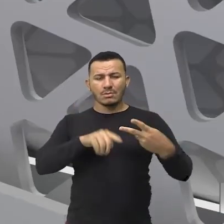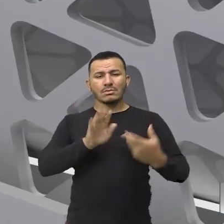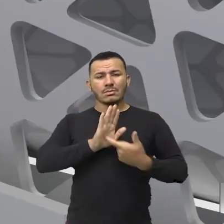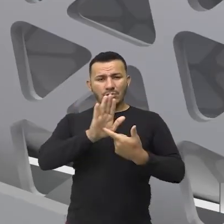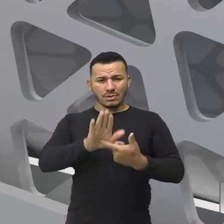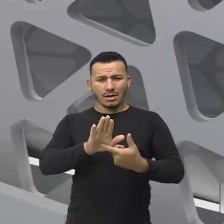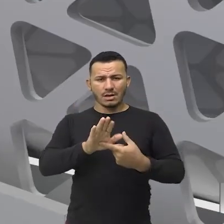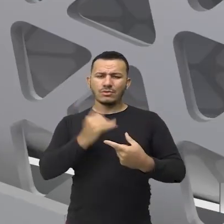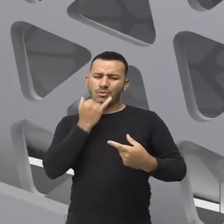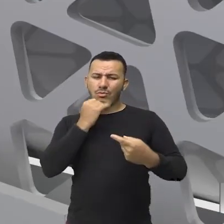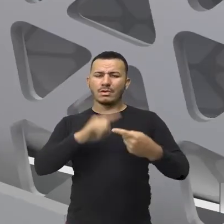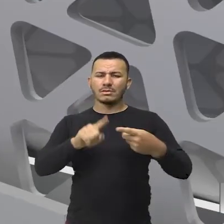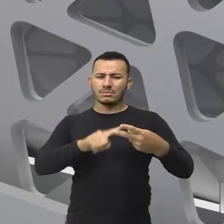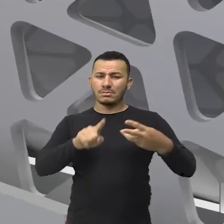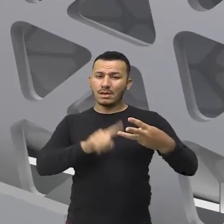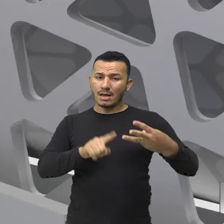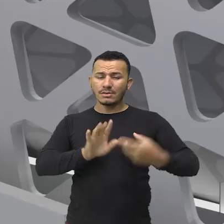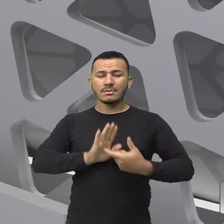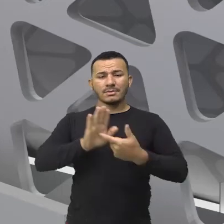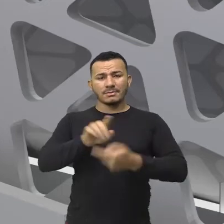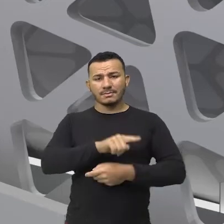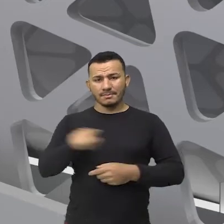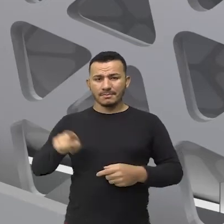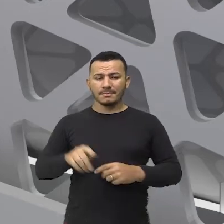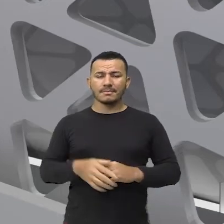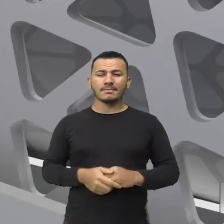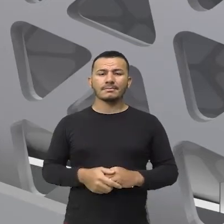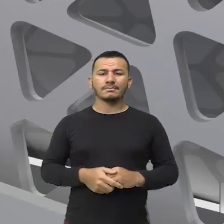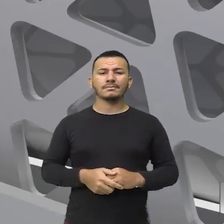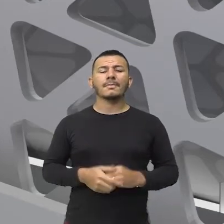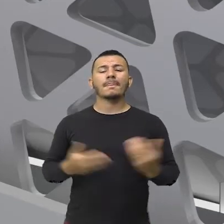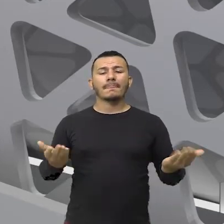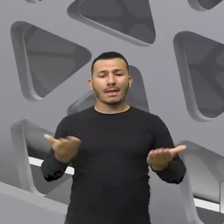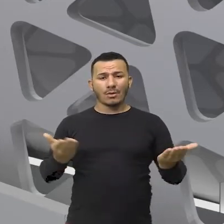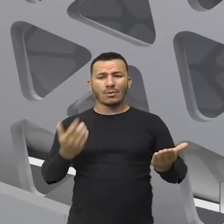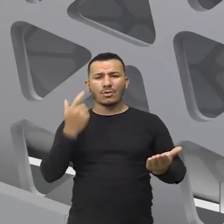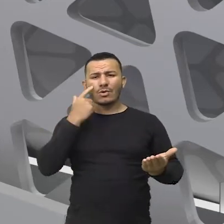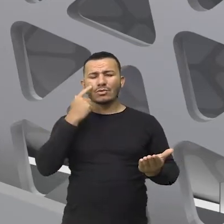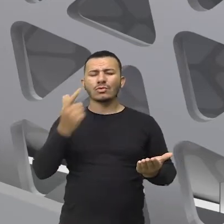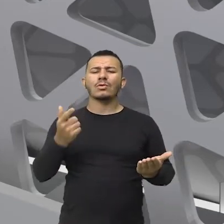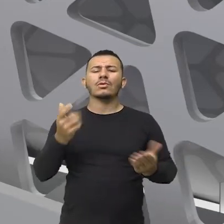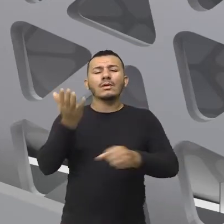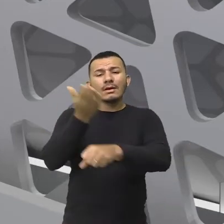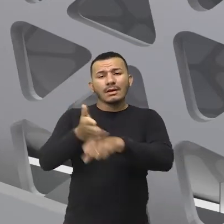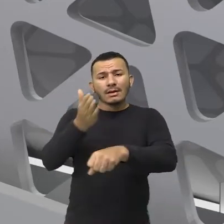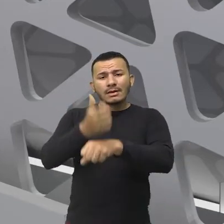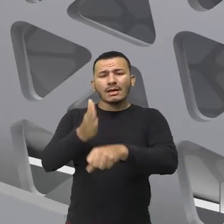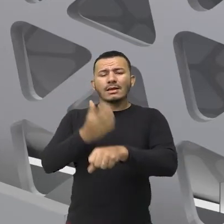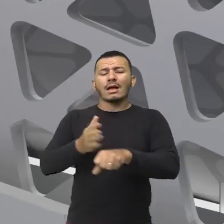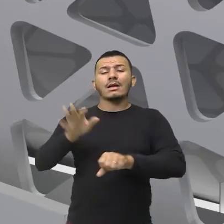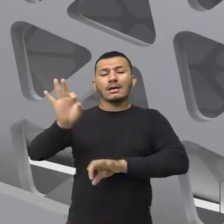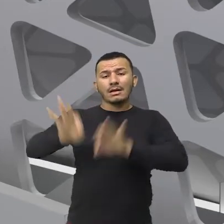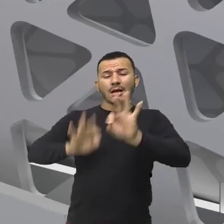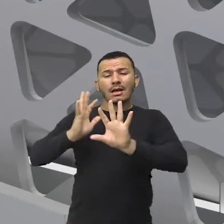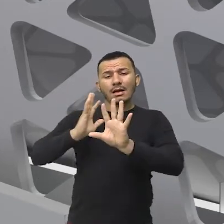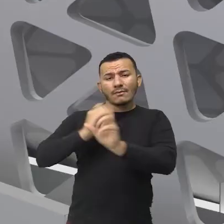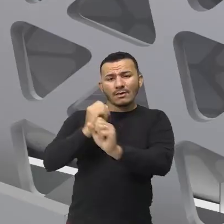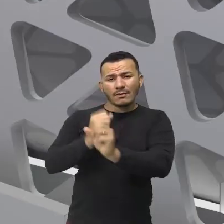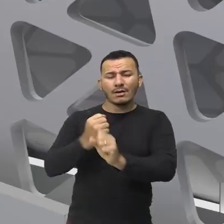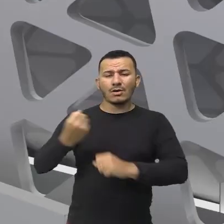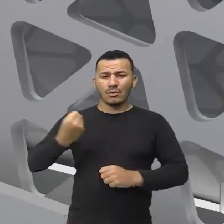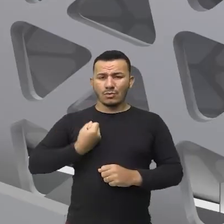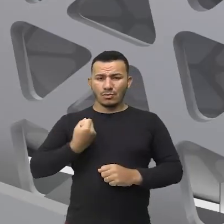Na verdade, três primeiros exemplos, né? Bom, então venham comigo, porque agora a gente vai somente aplicar a ideia de